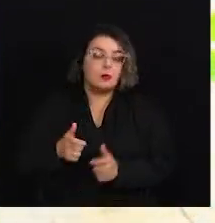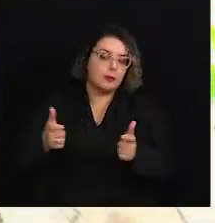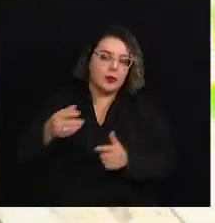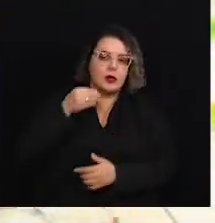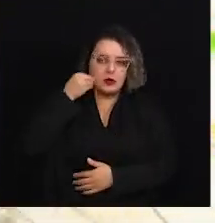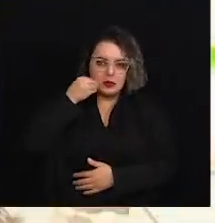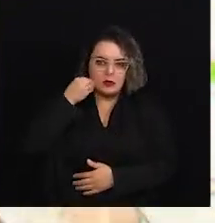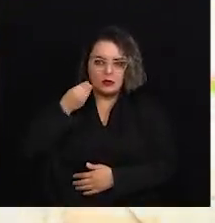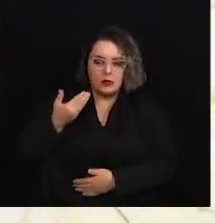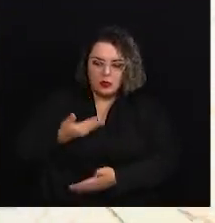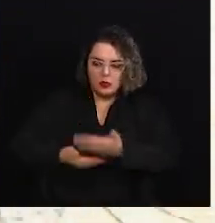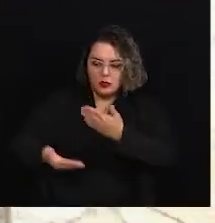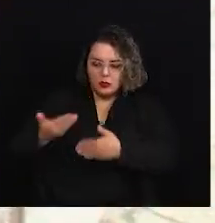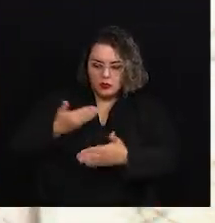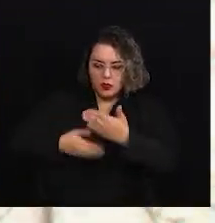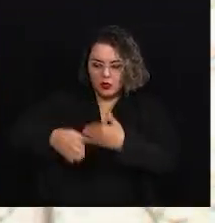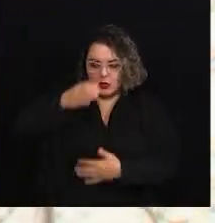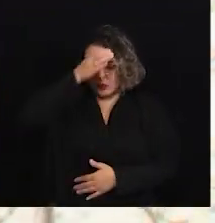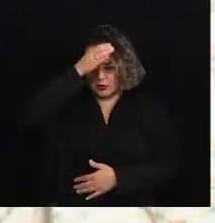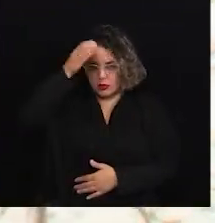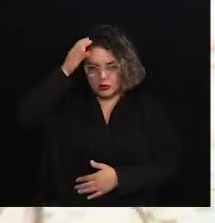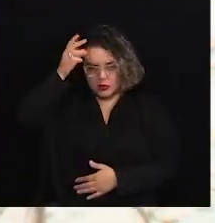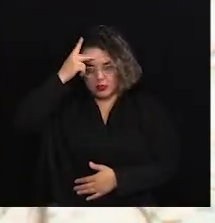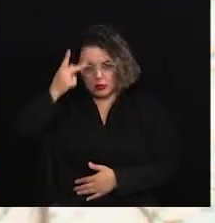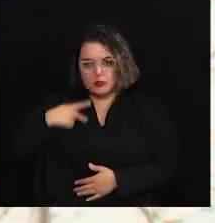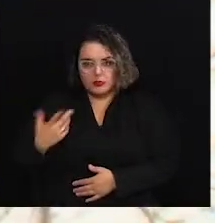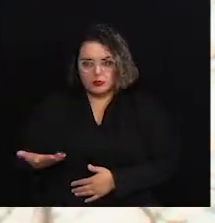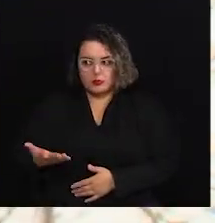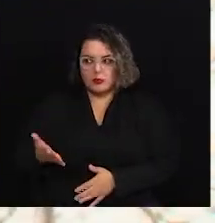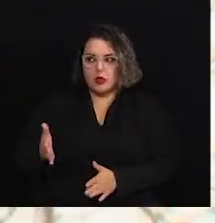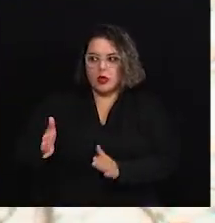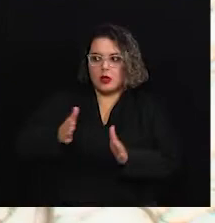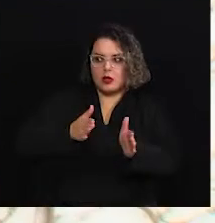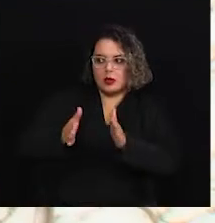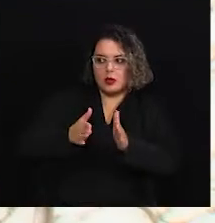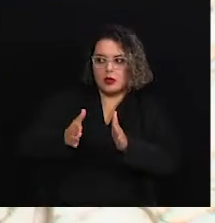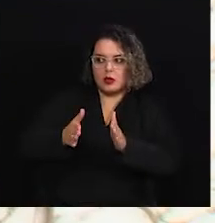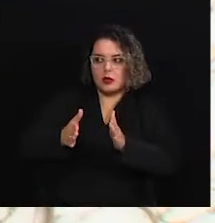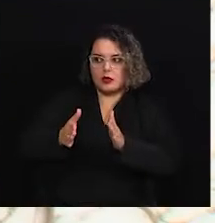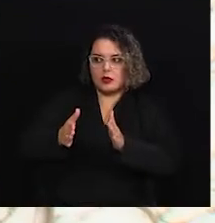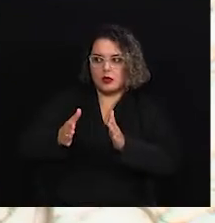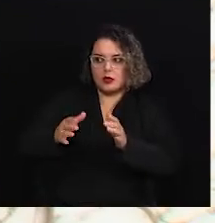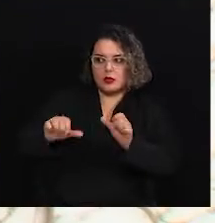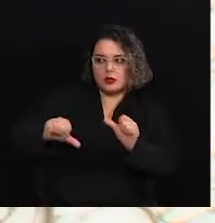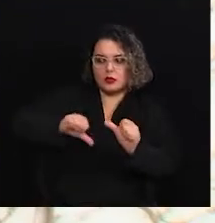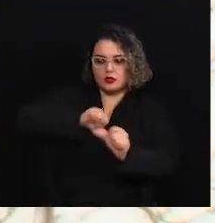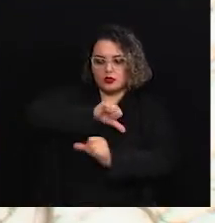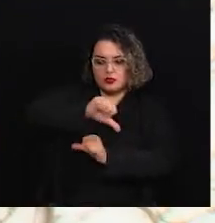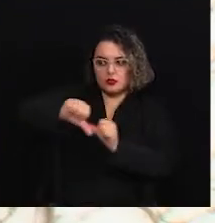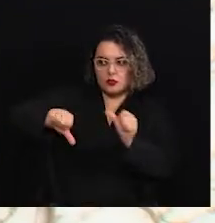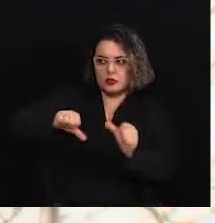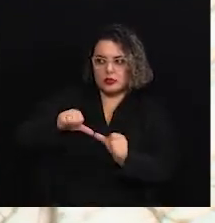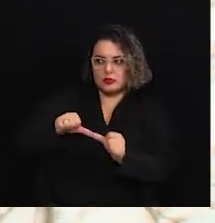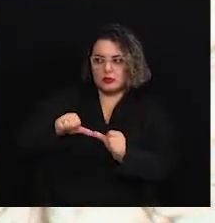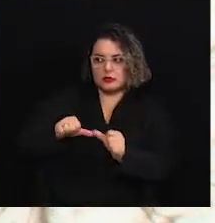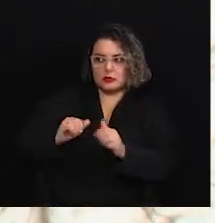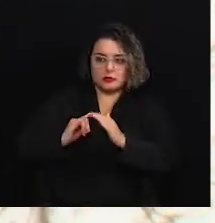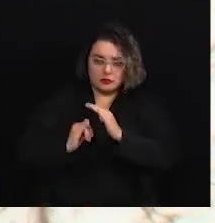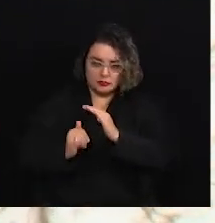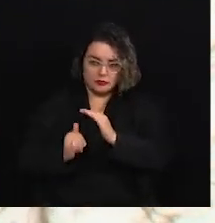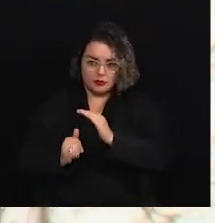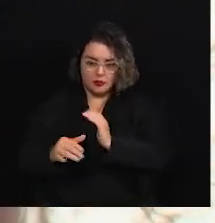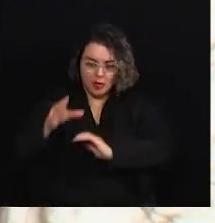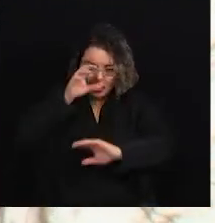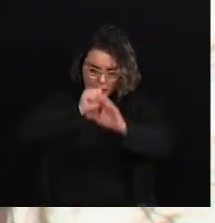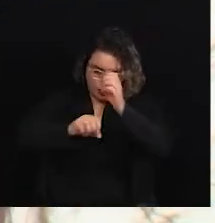nossa maior experiência a gente troca com o cliente. Então, como eu falei, a gente está naquele momento de transição de